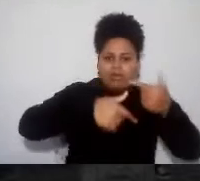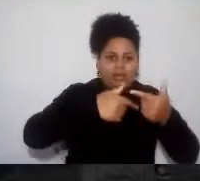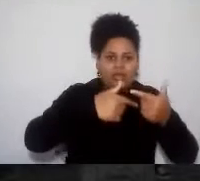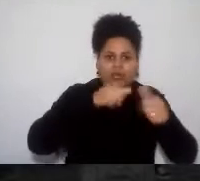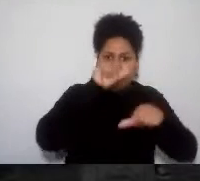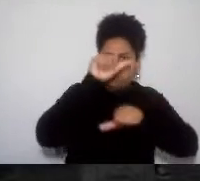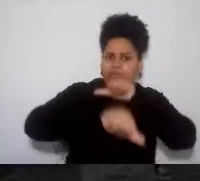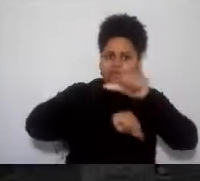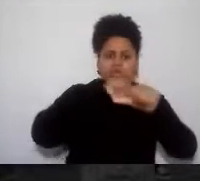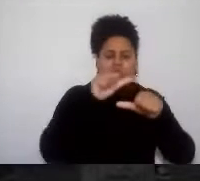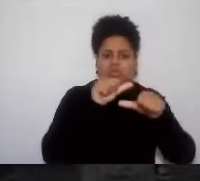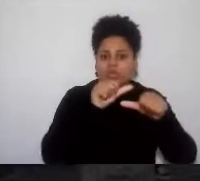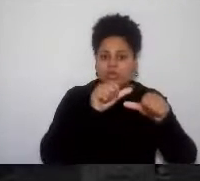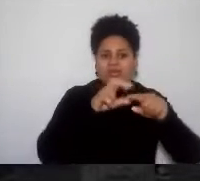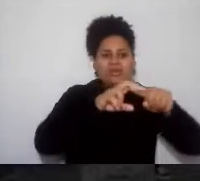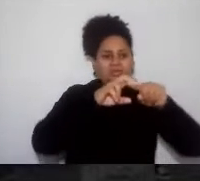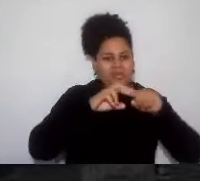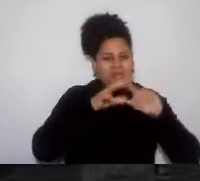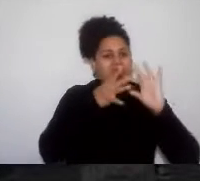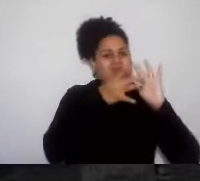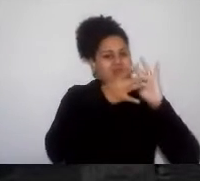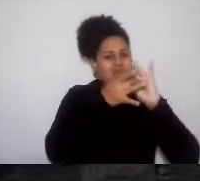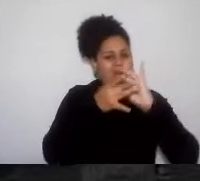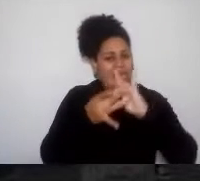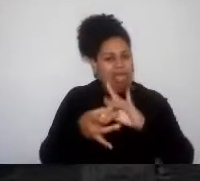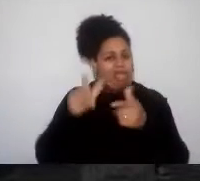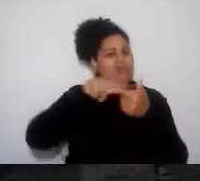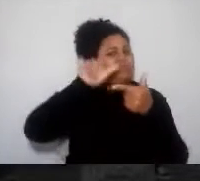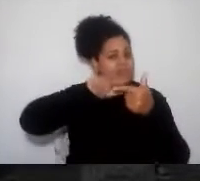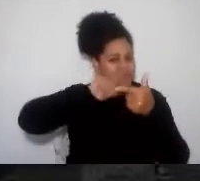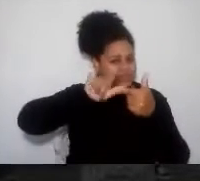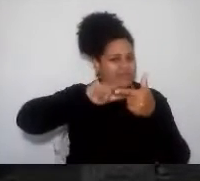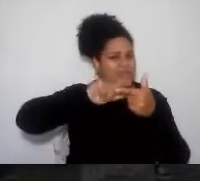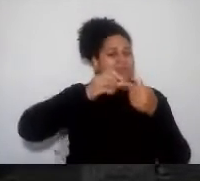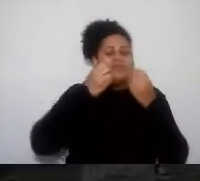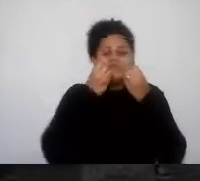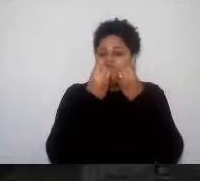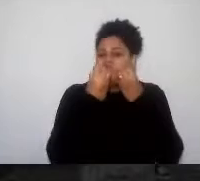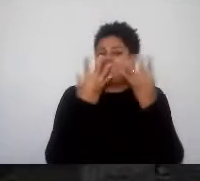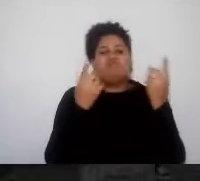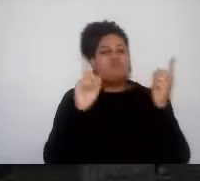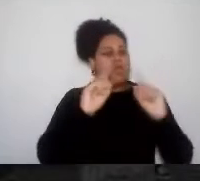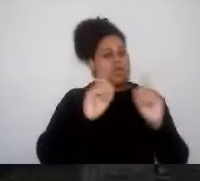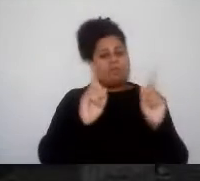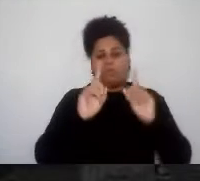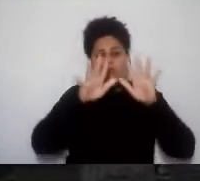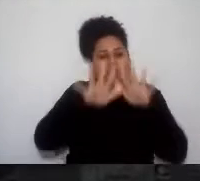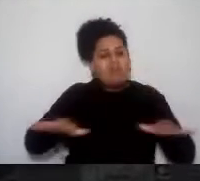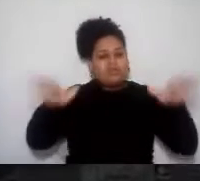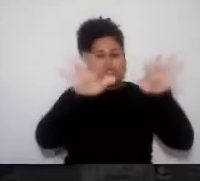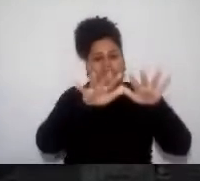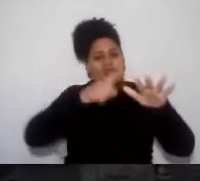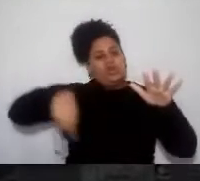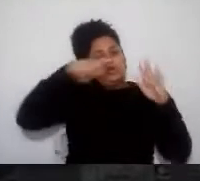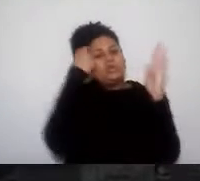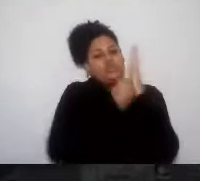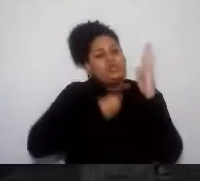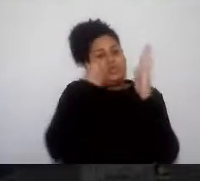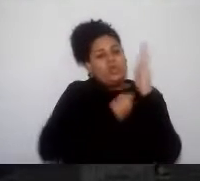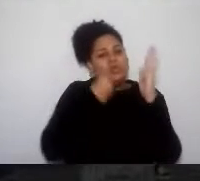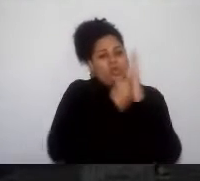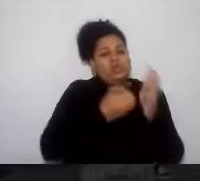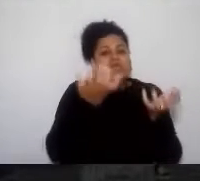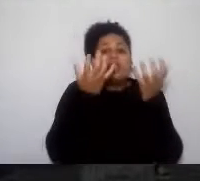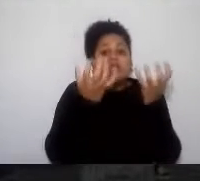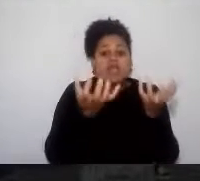é muito desfavorável em geral, e nós temos lutado para manter as